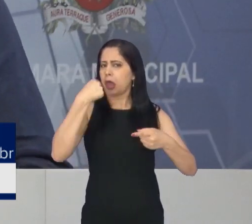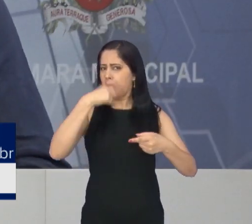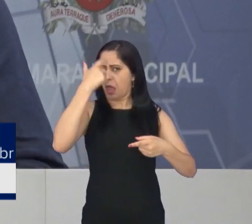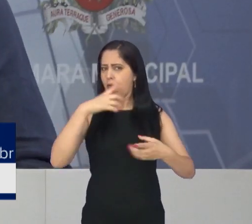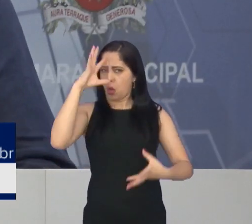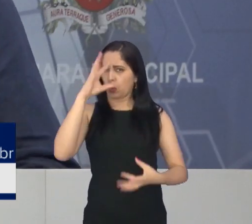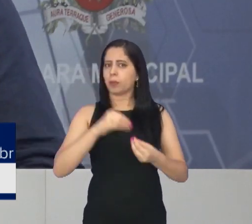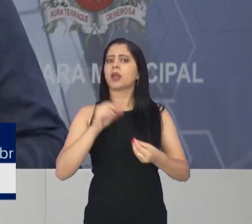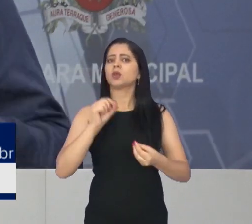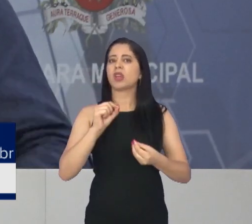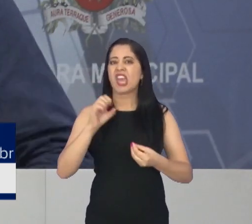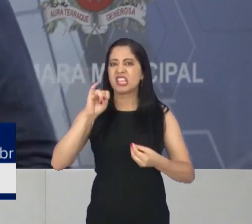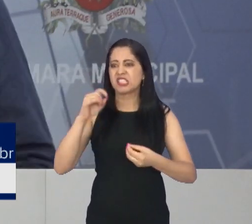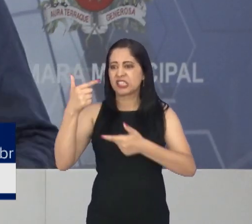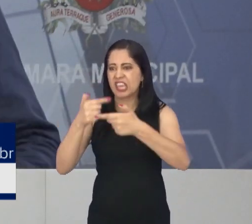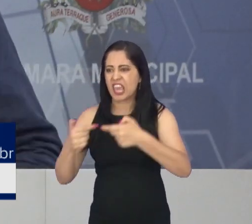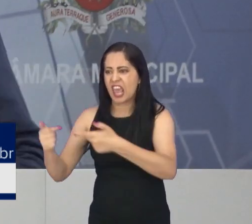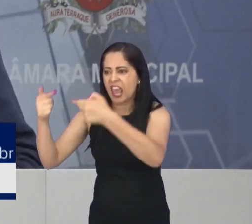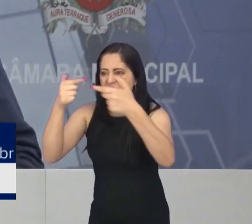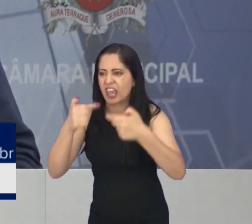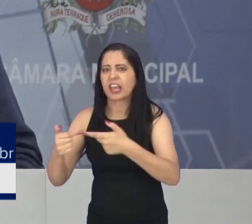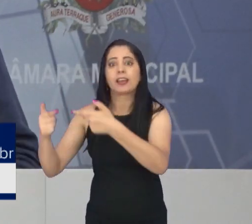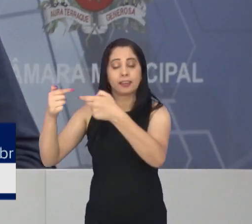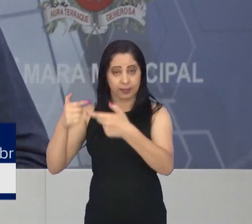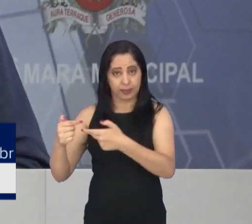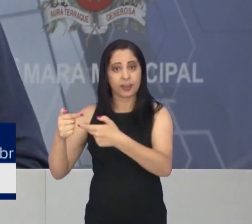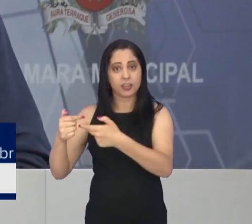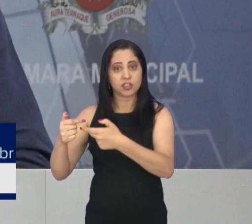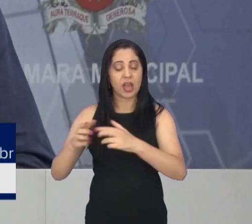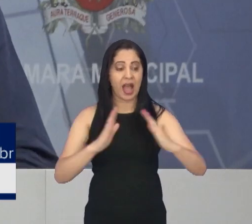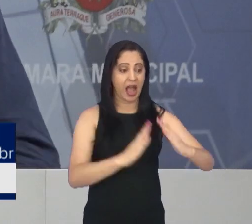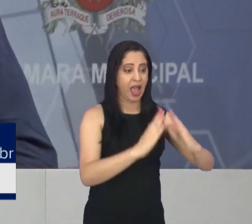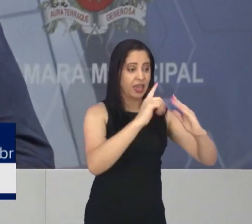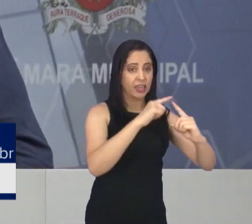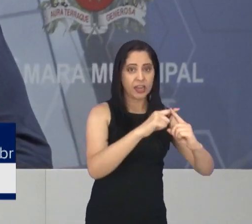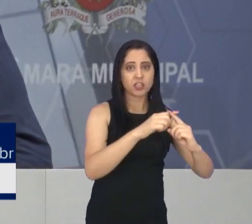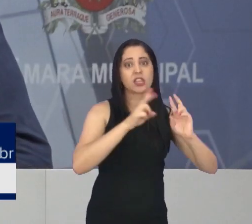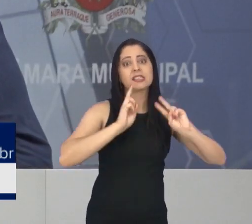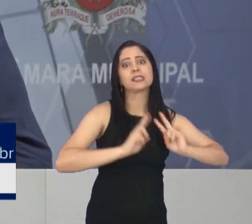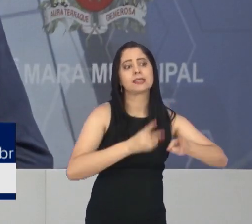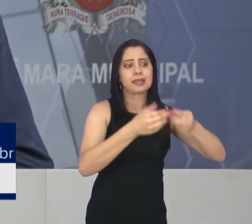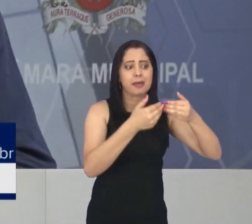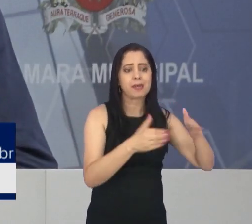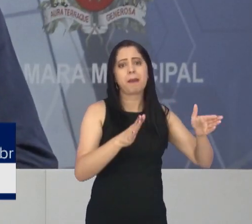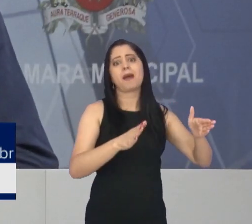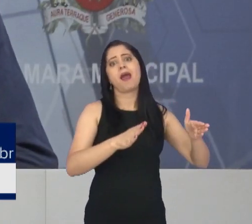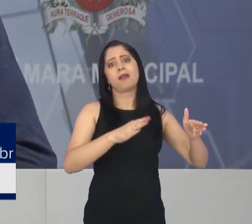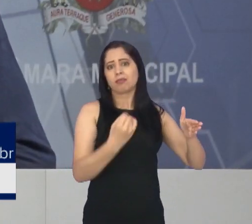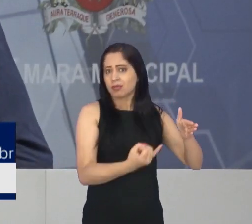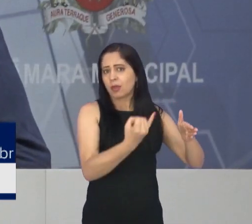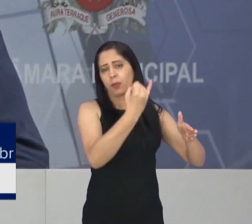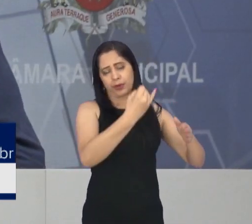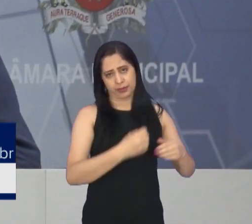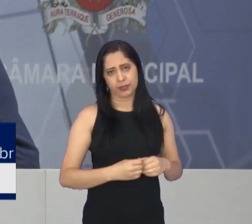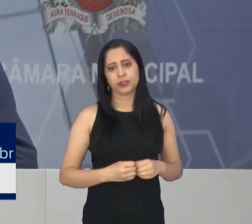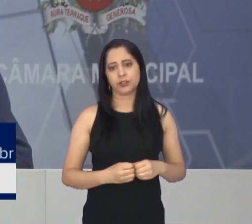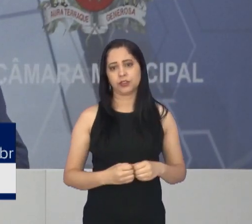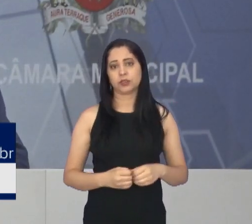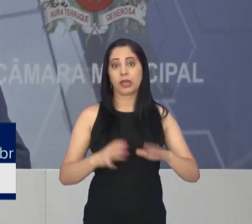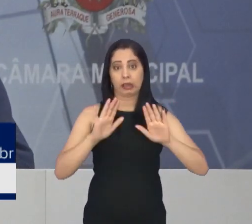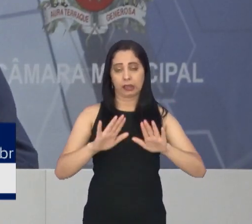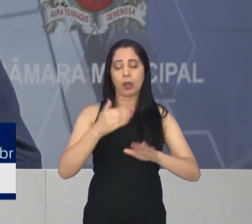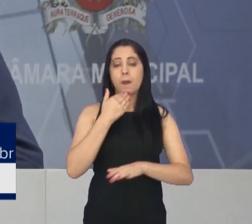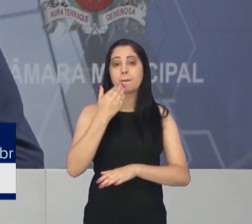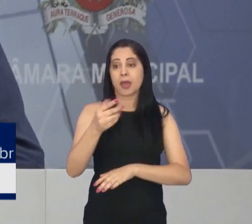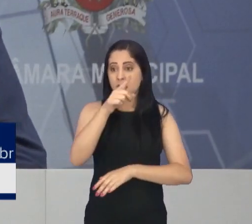de guerra, as igrejas, os templos devem funcionar. Então eu venho colocar a apreciação dos nobres